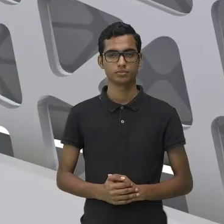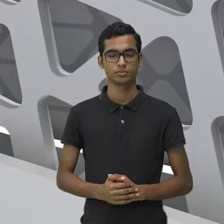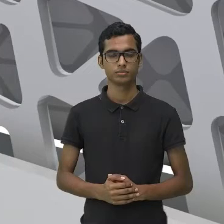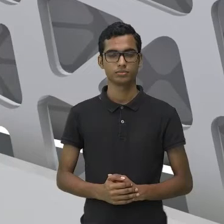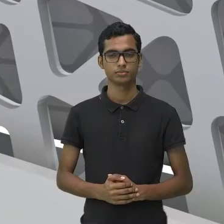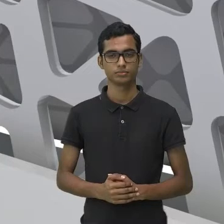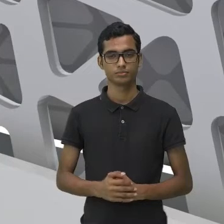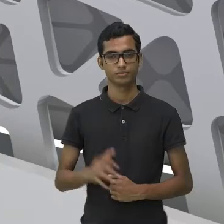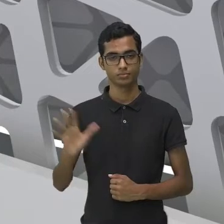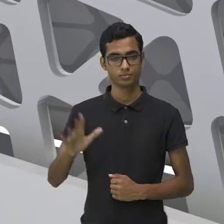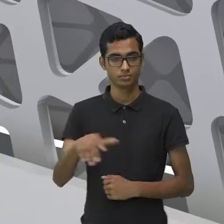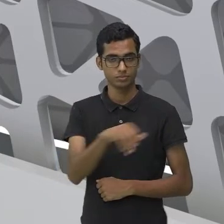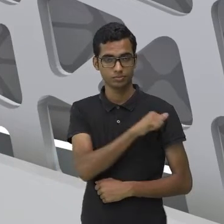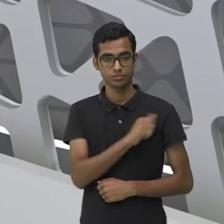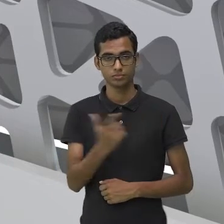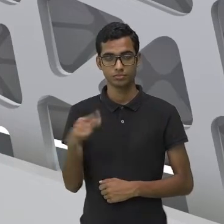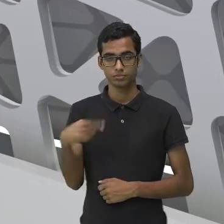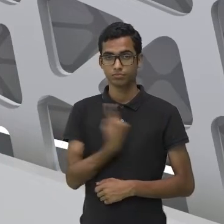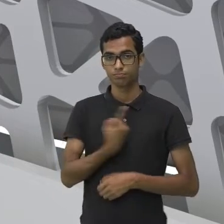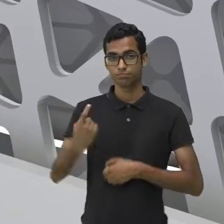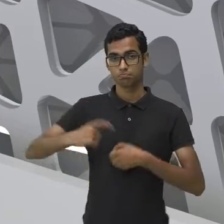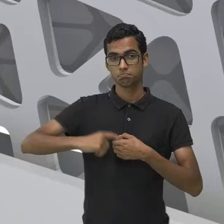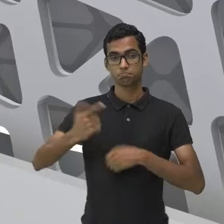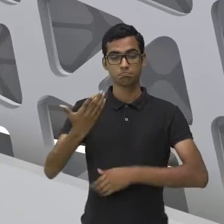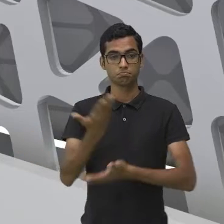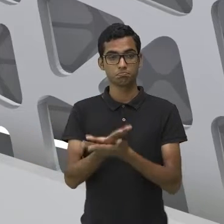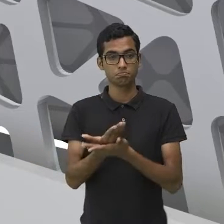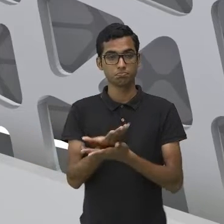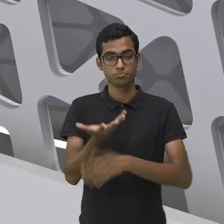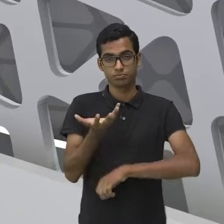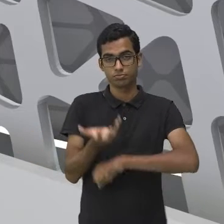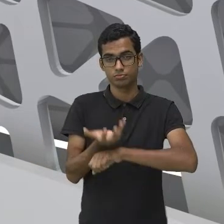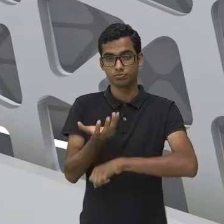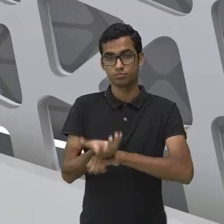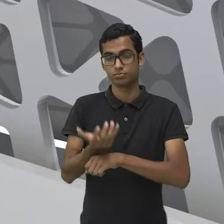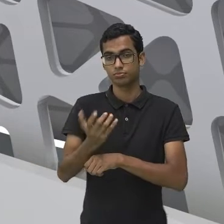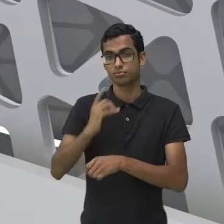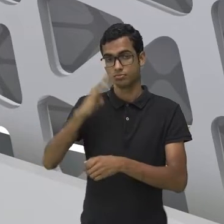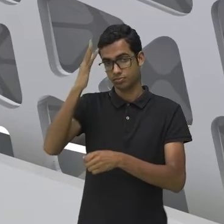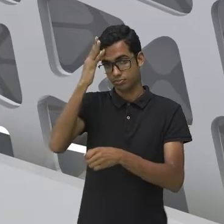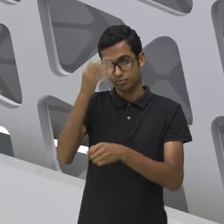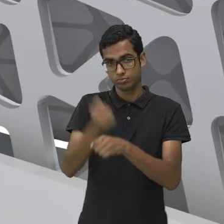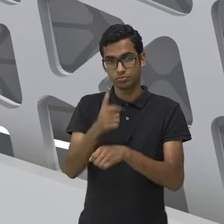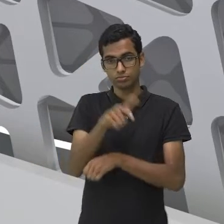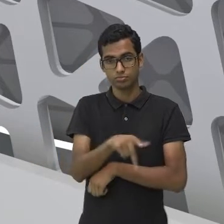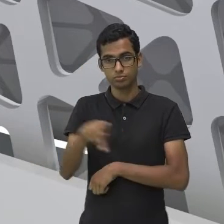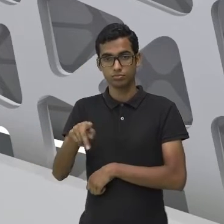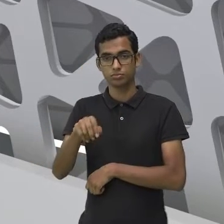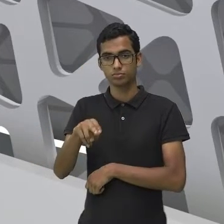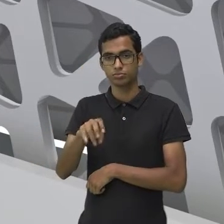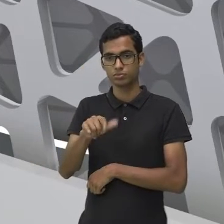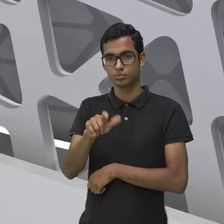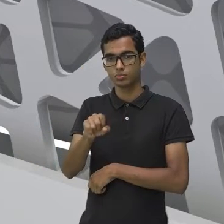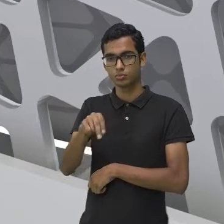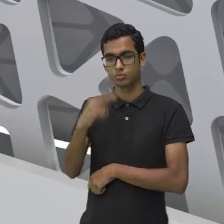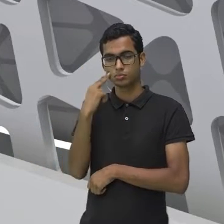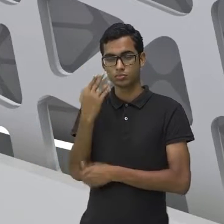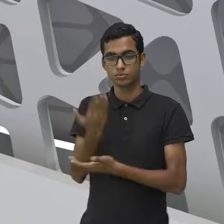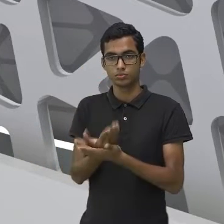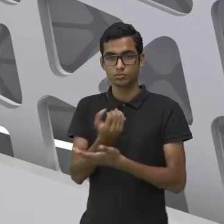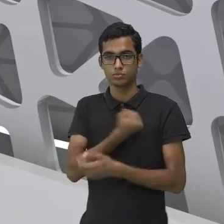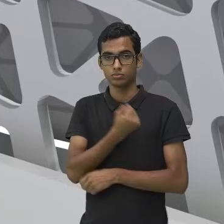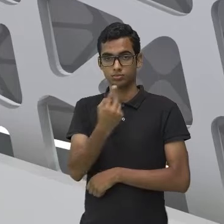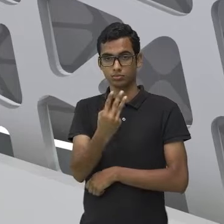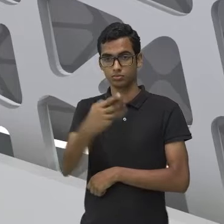Muito bem, queridos alunos, estamos de volta para mais uma aula de Física. Eu sou o professor Nelson Bezerra e na nossa aula número